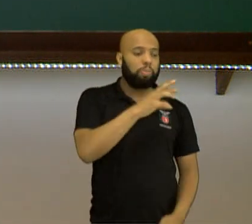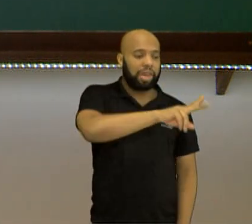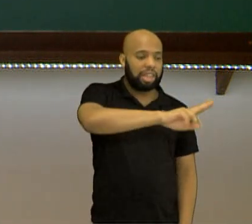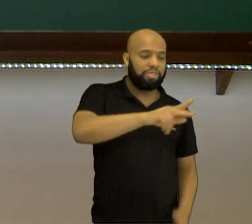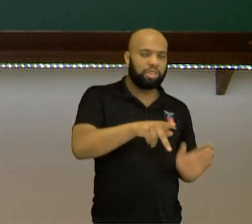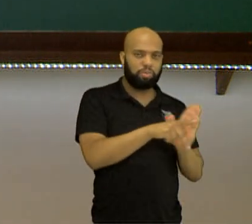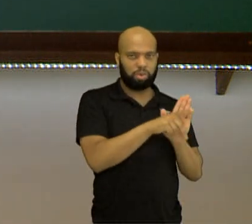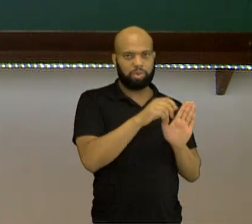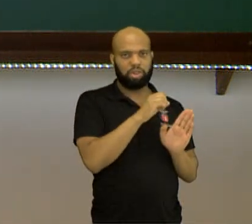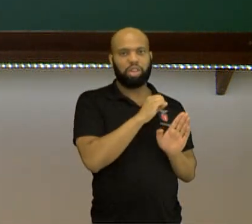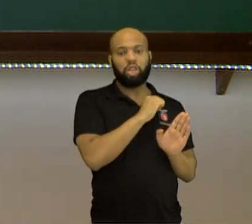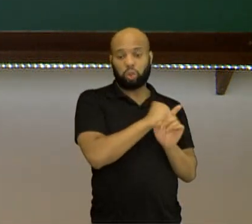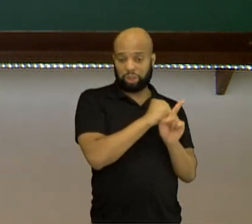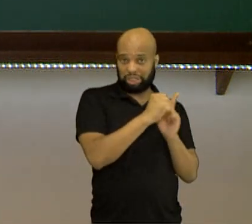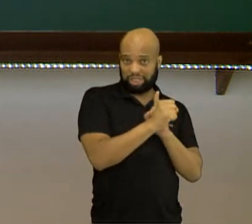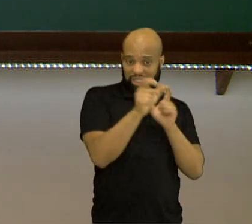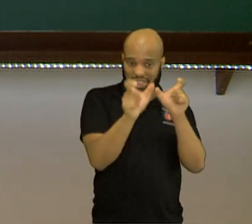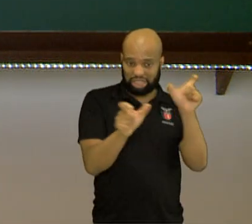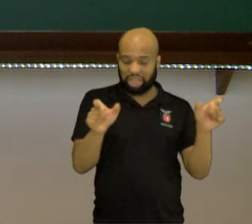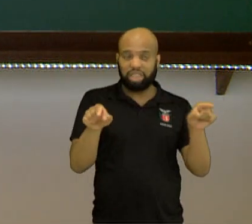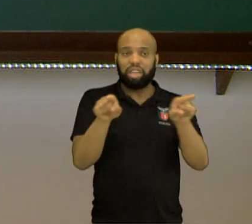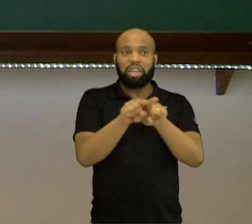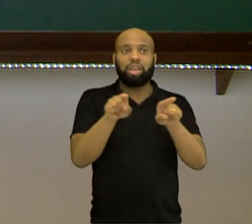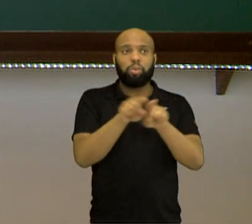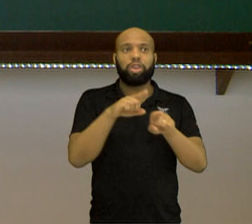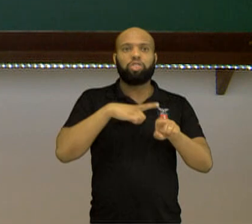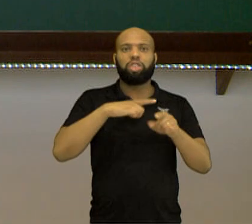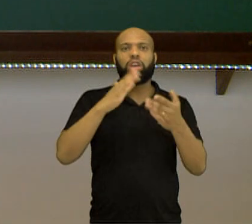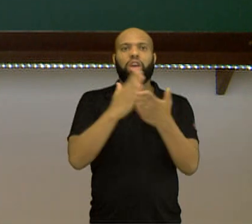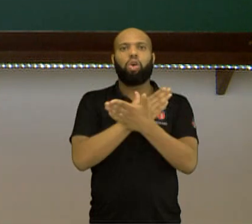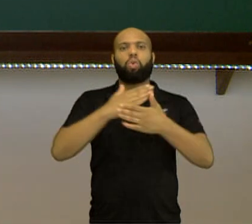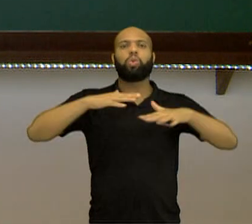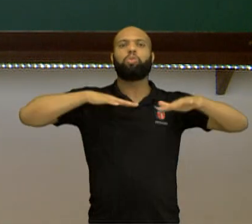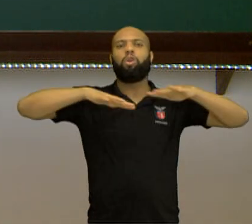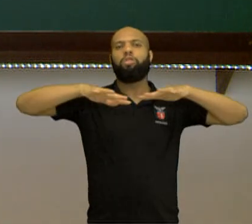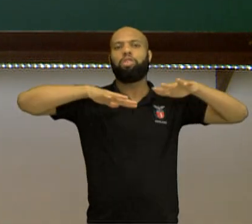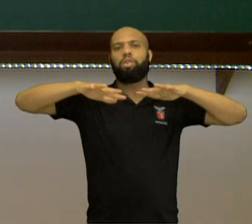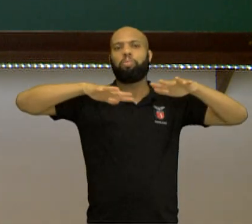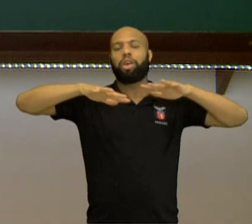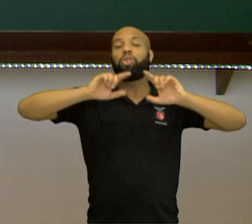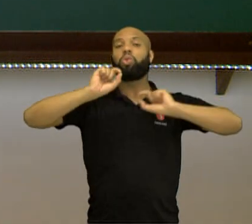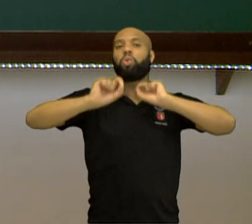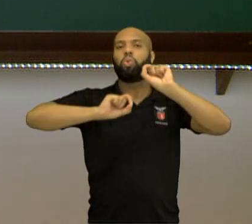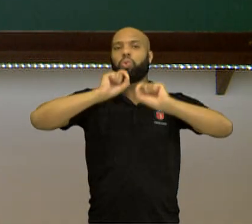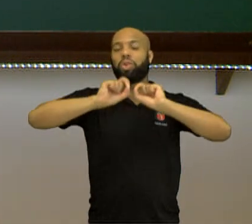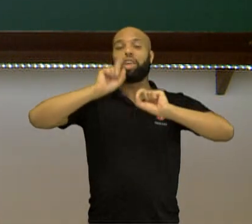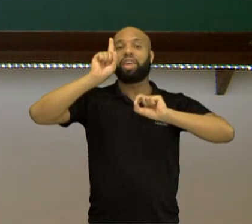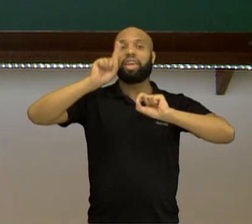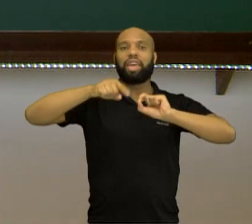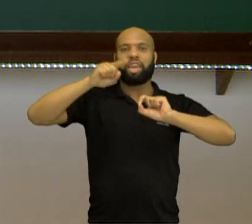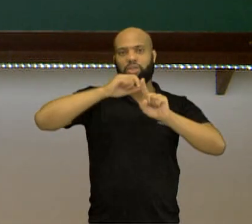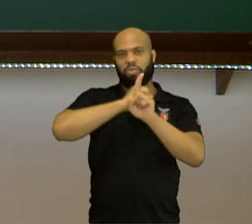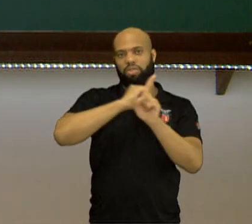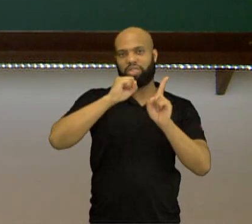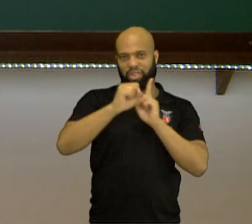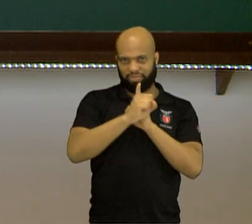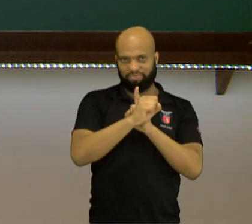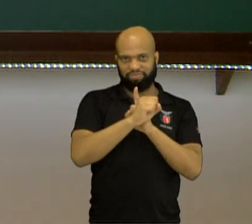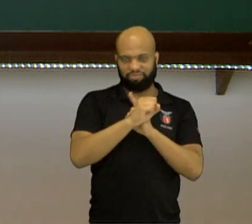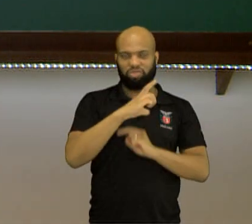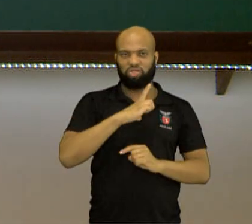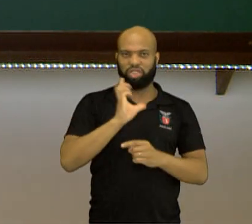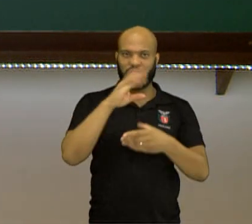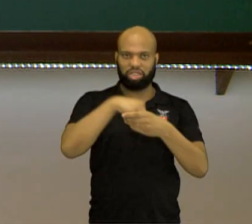social. E você também tinha, né, os movimentos, né, sociais que estavam se configurando também. Não